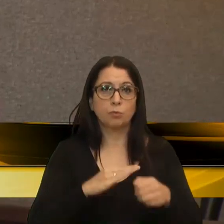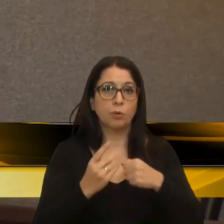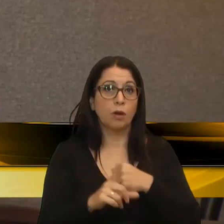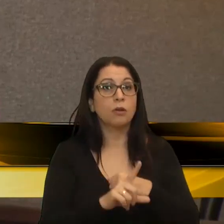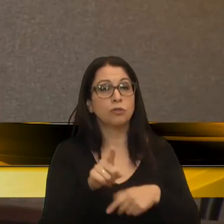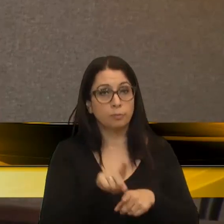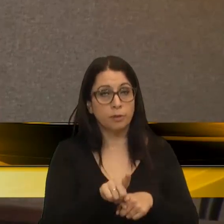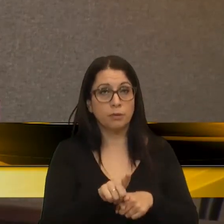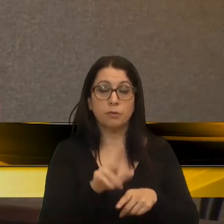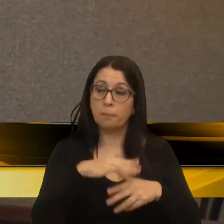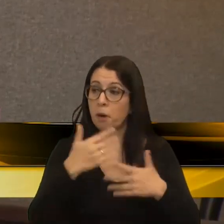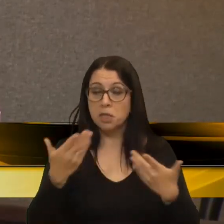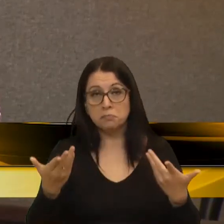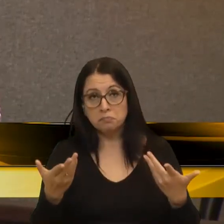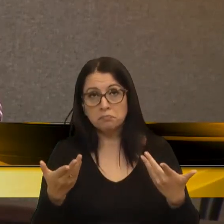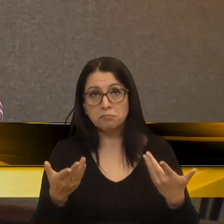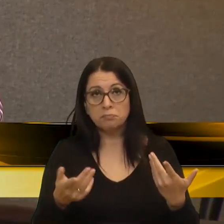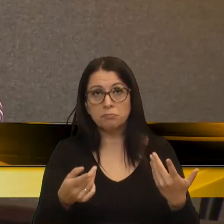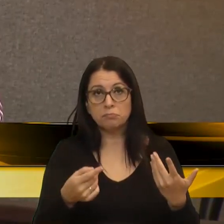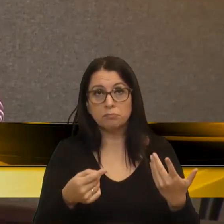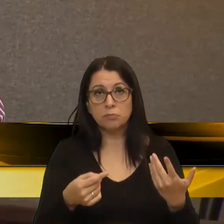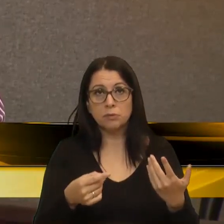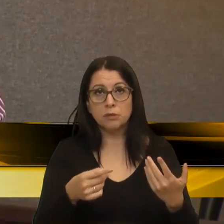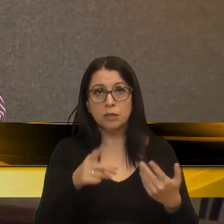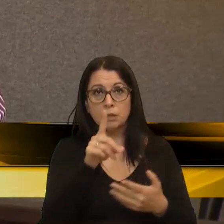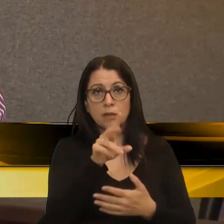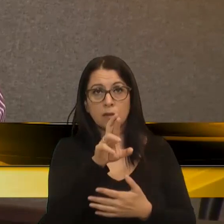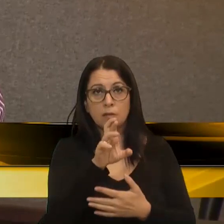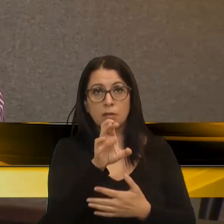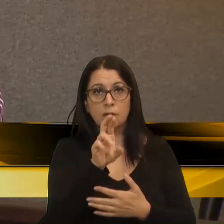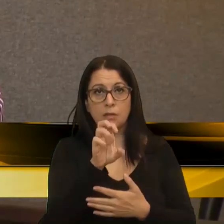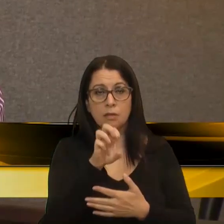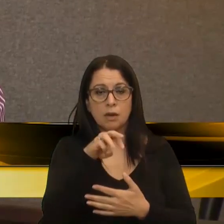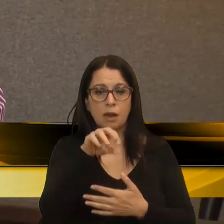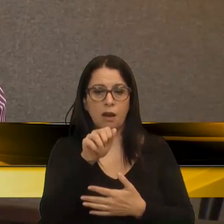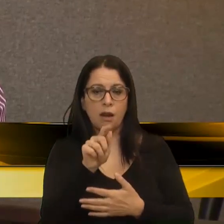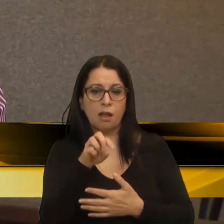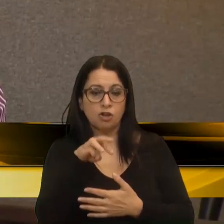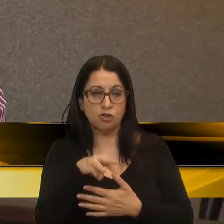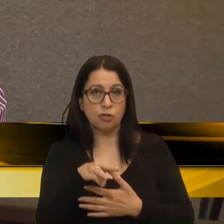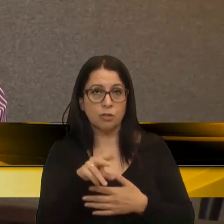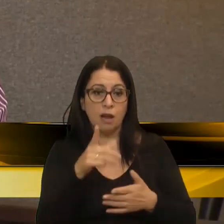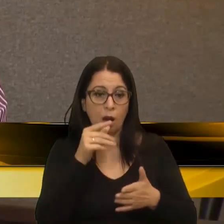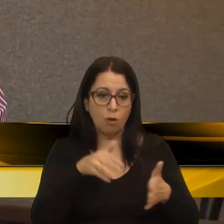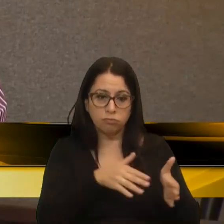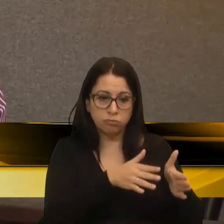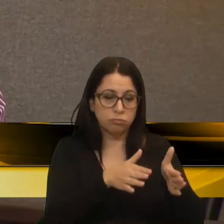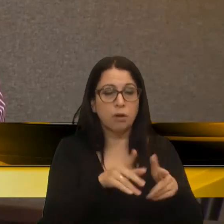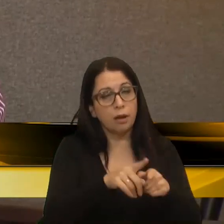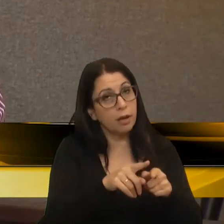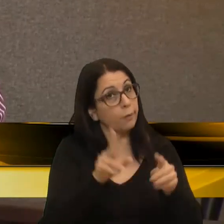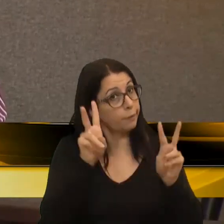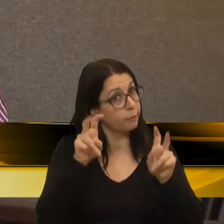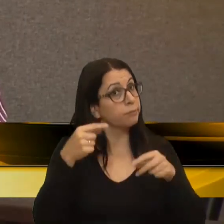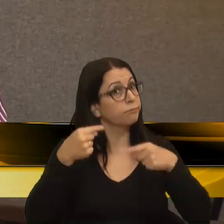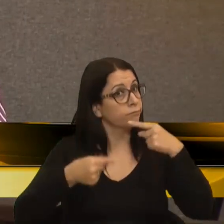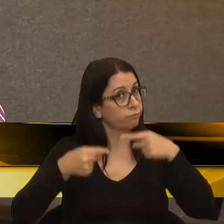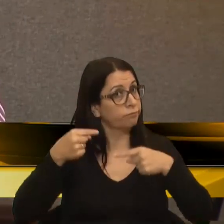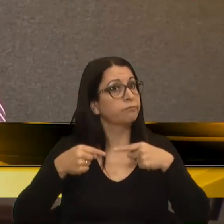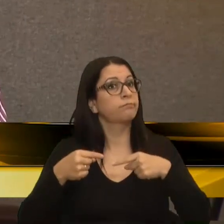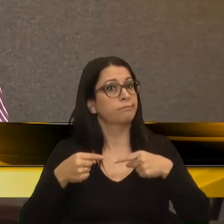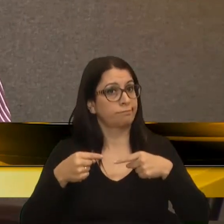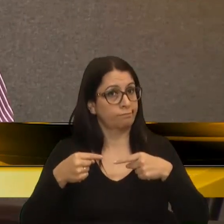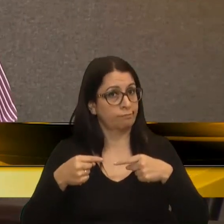loteamentos. Ademais, a questão da drenagem, a questão é um tema que nós temos que discutir muito